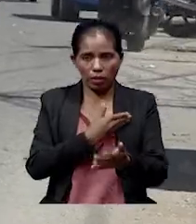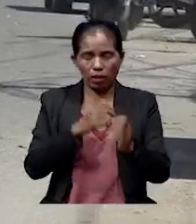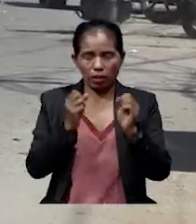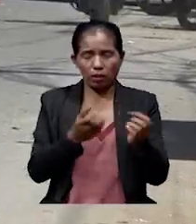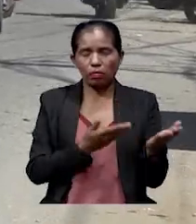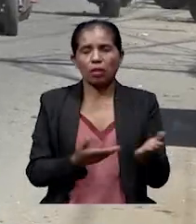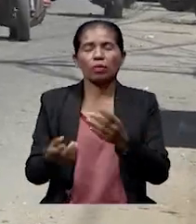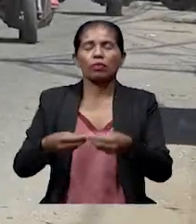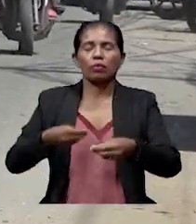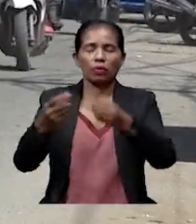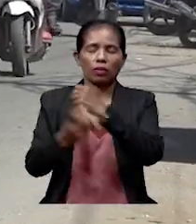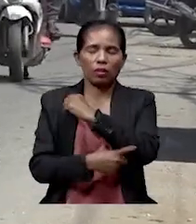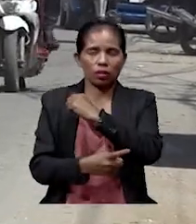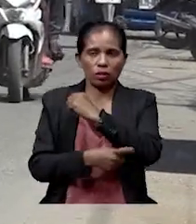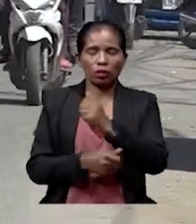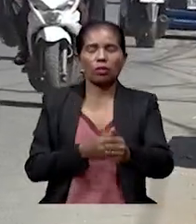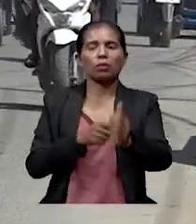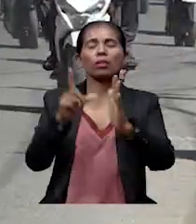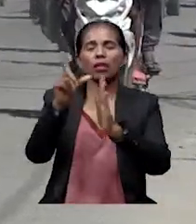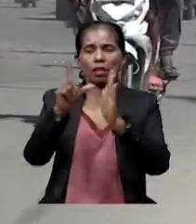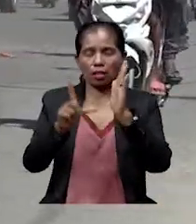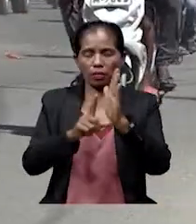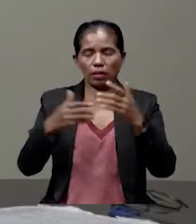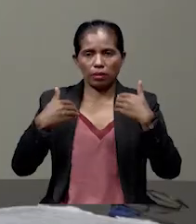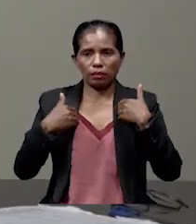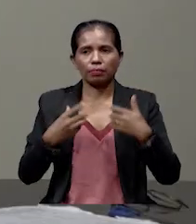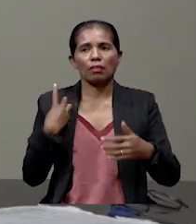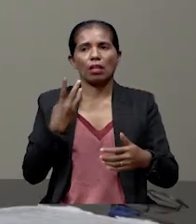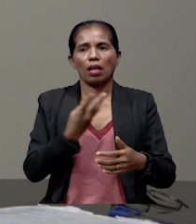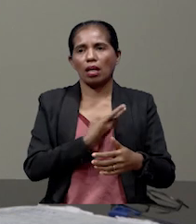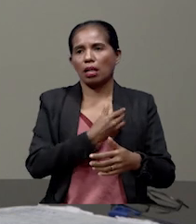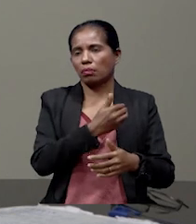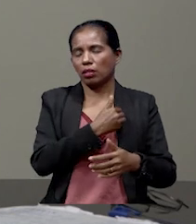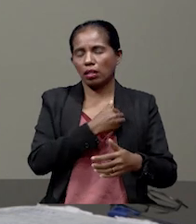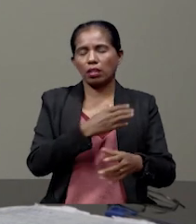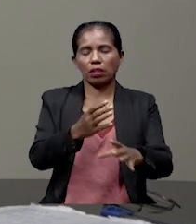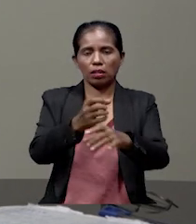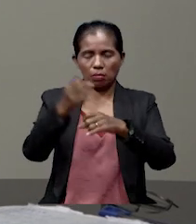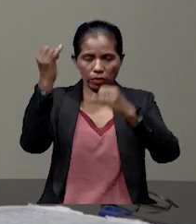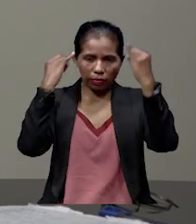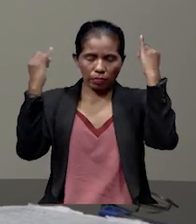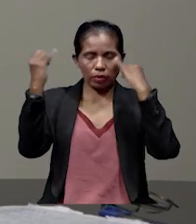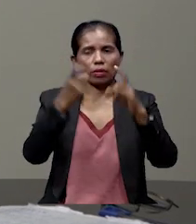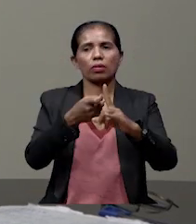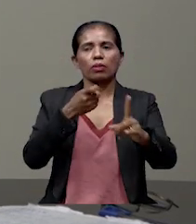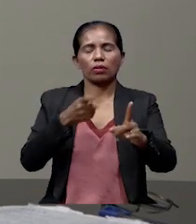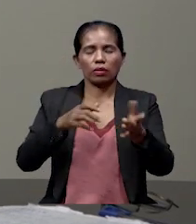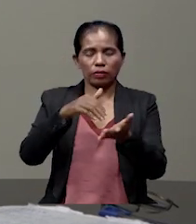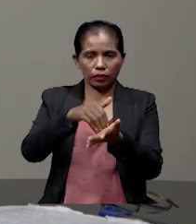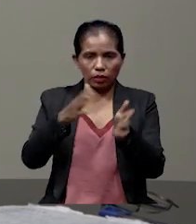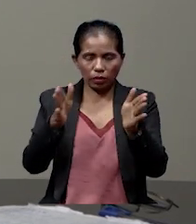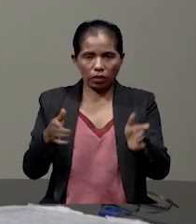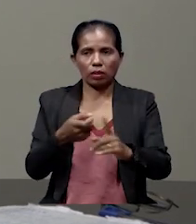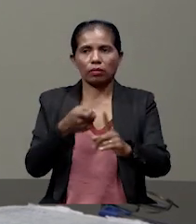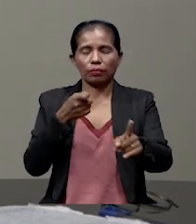fosan saun tuir lei nebe vigor. A mi si dá uma informação os estudantes, os